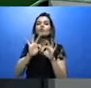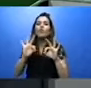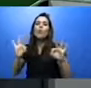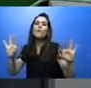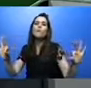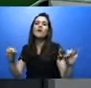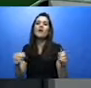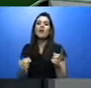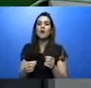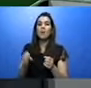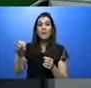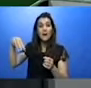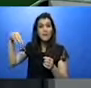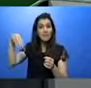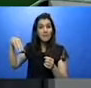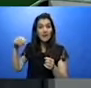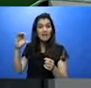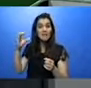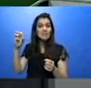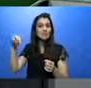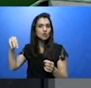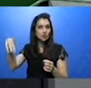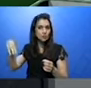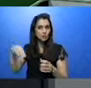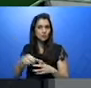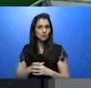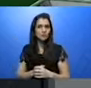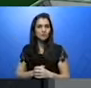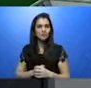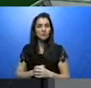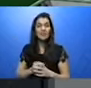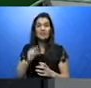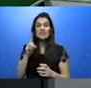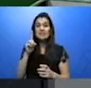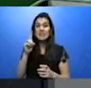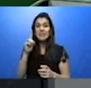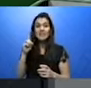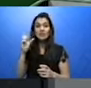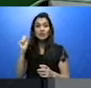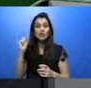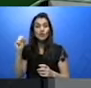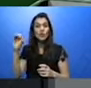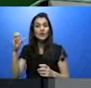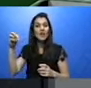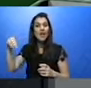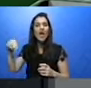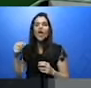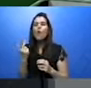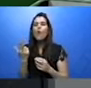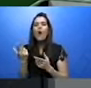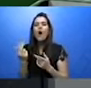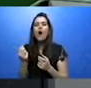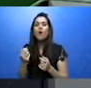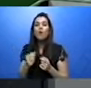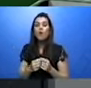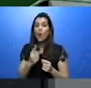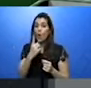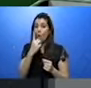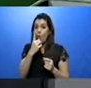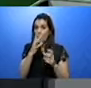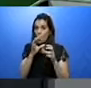e centímetro. Exemplo, 118 centímetros é igual a 1 metro e